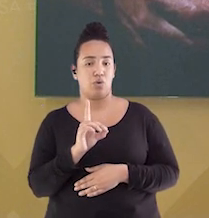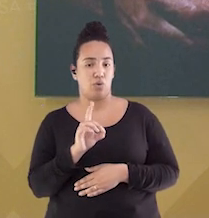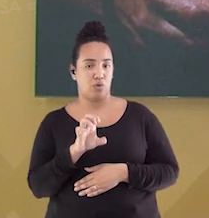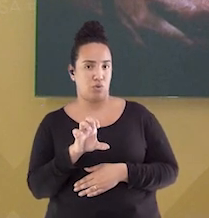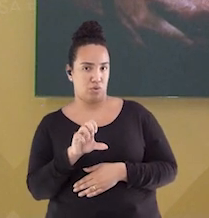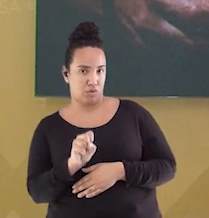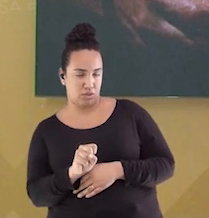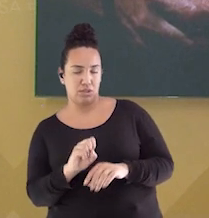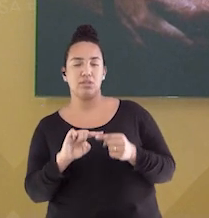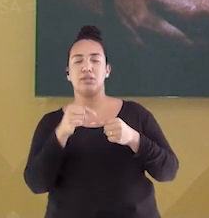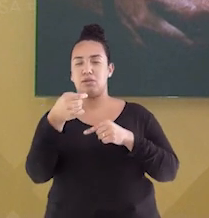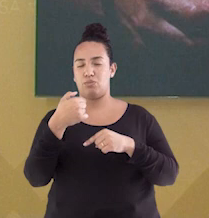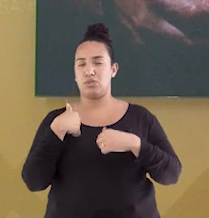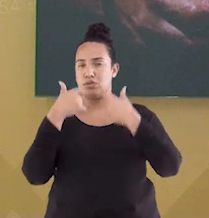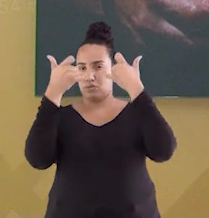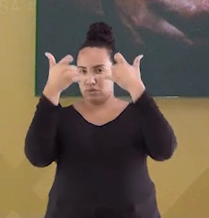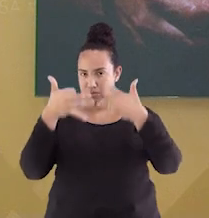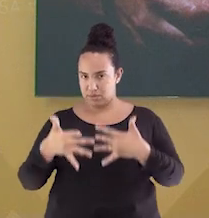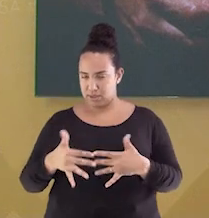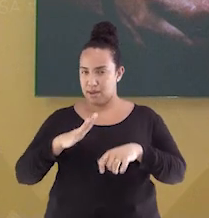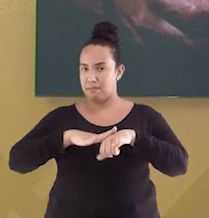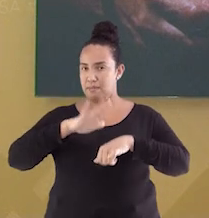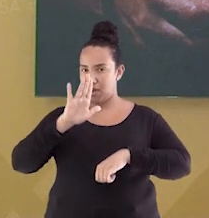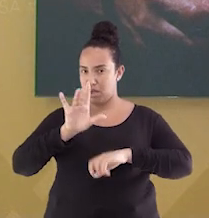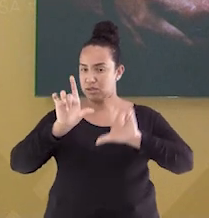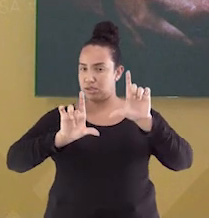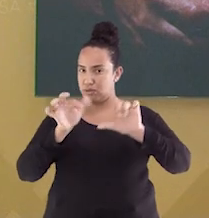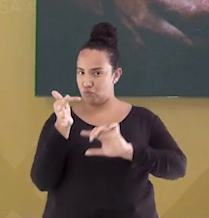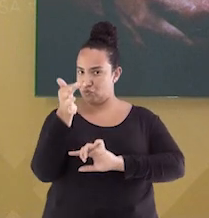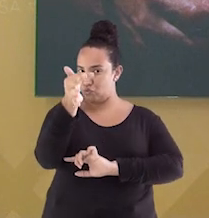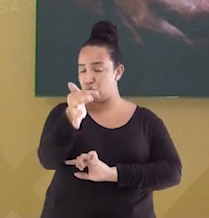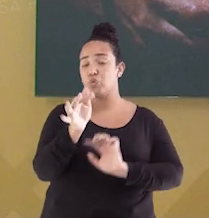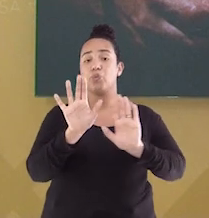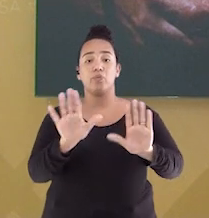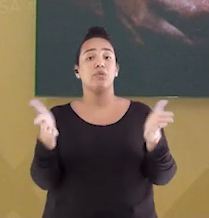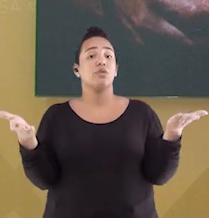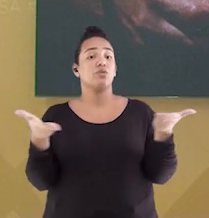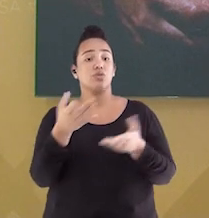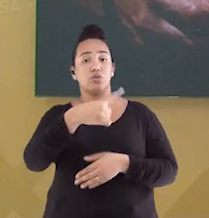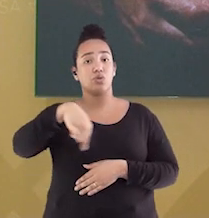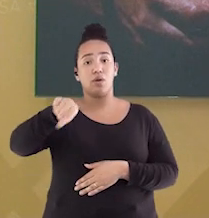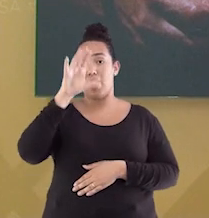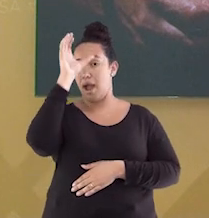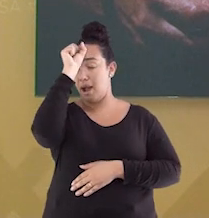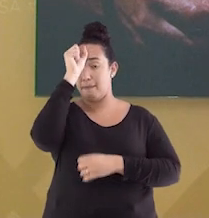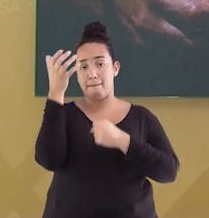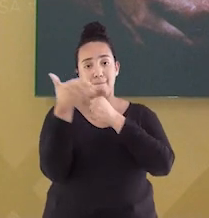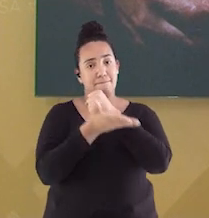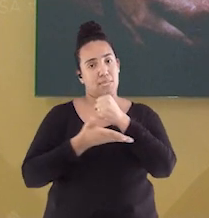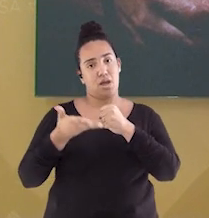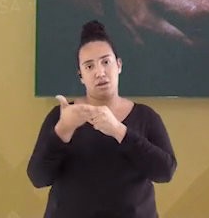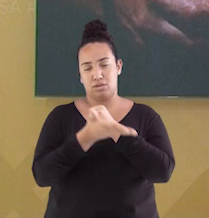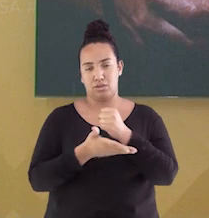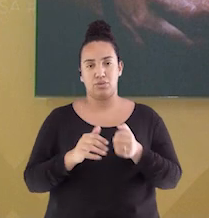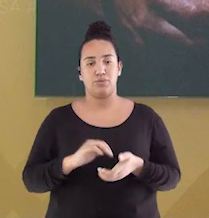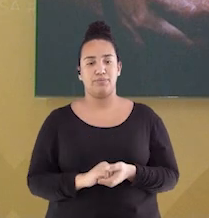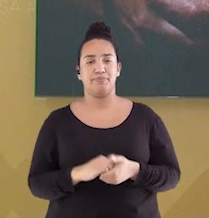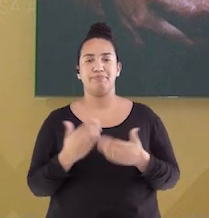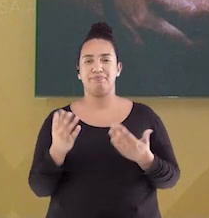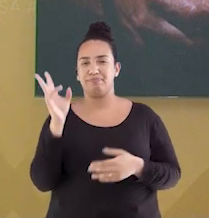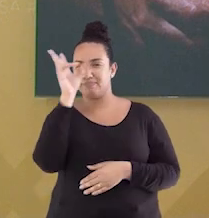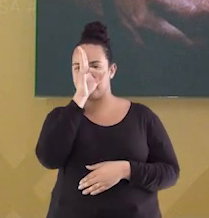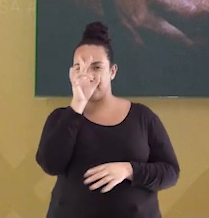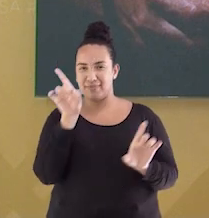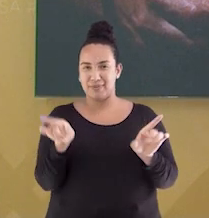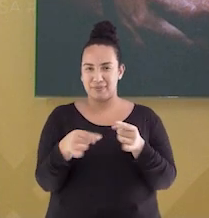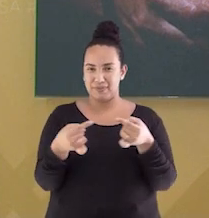só para a gente aprender mais sobre os acordes. Mas hoje, nós vamos ver só o básico. Lembra da melodia de Acorda Pedrinho? Era